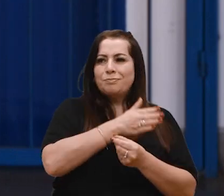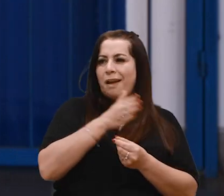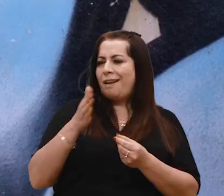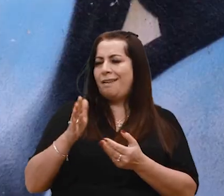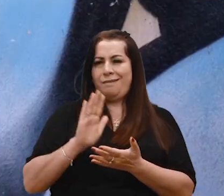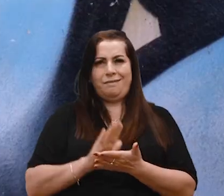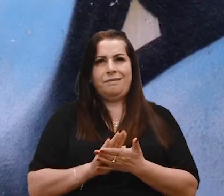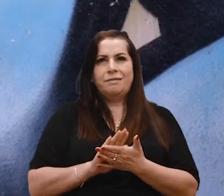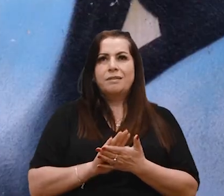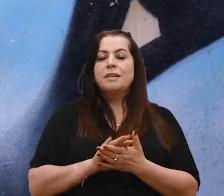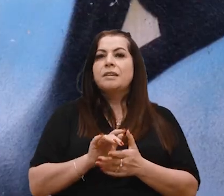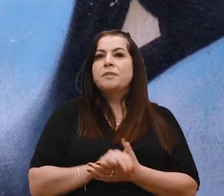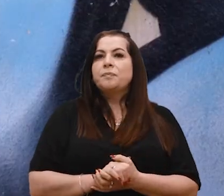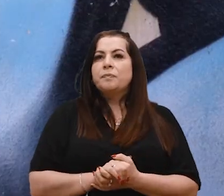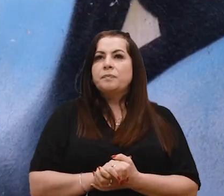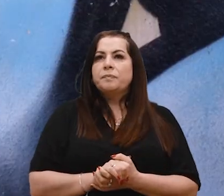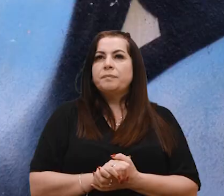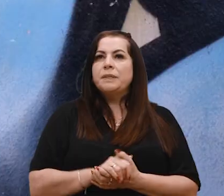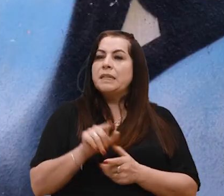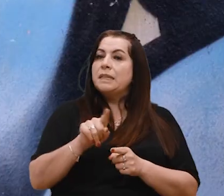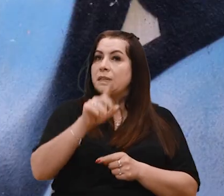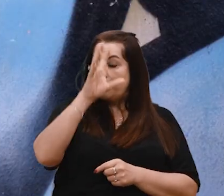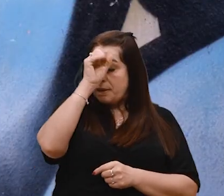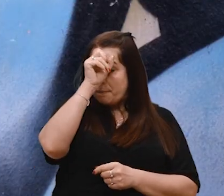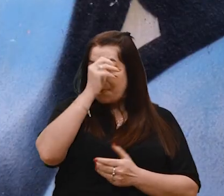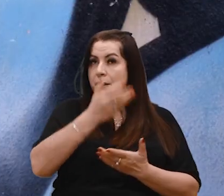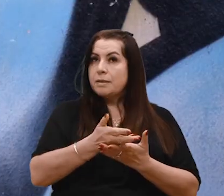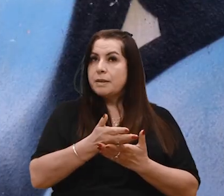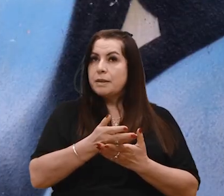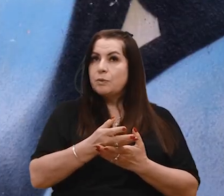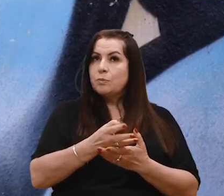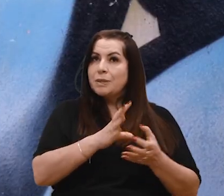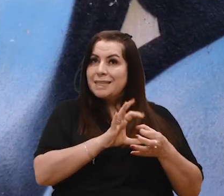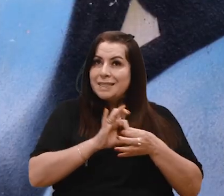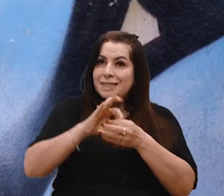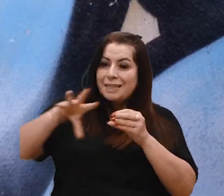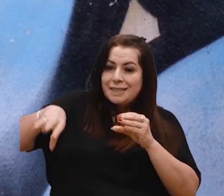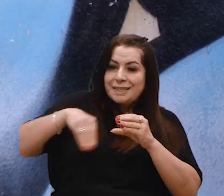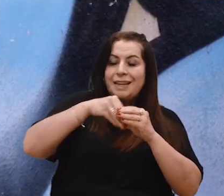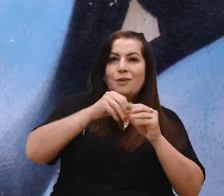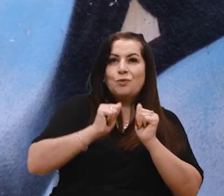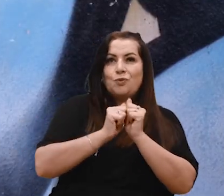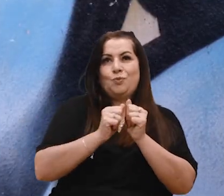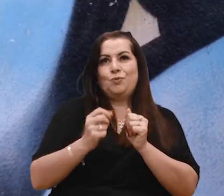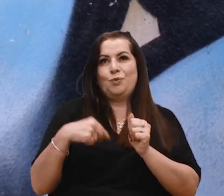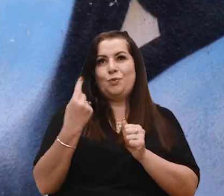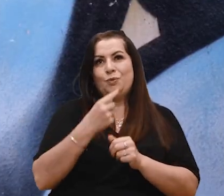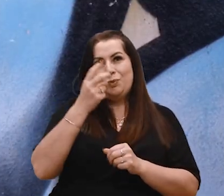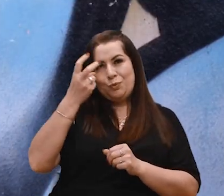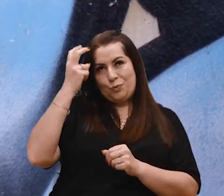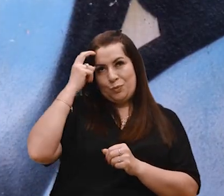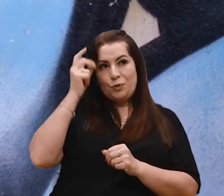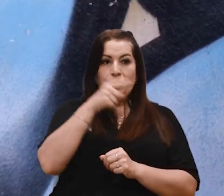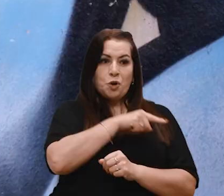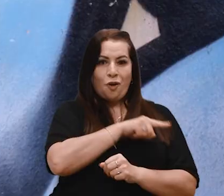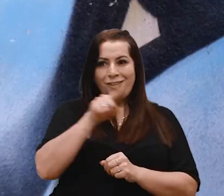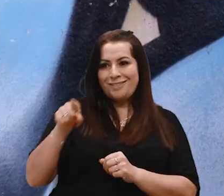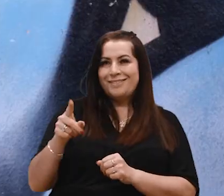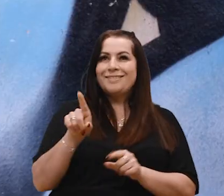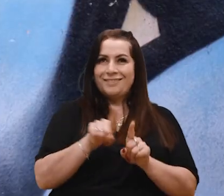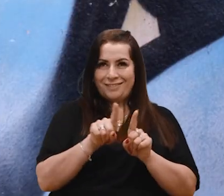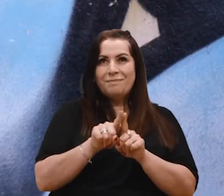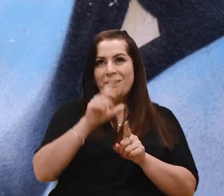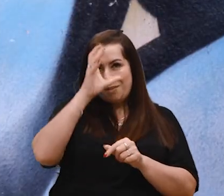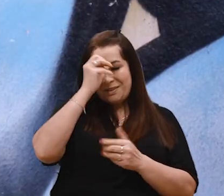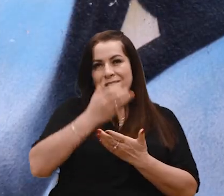para todos os lados, né? Ao ponto que eles aprendem e se integram à nossa cultura, a gente